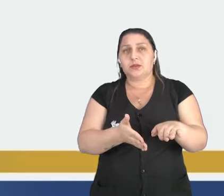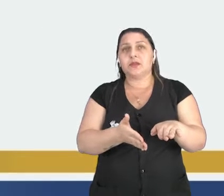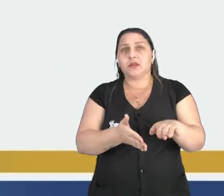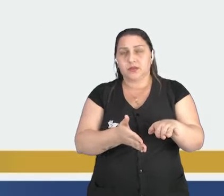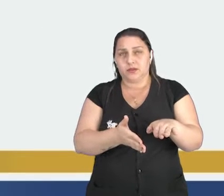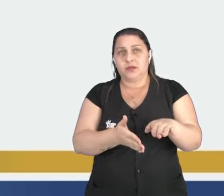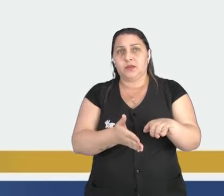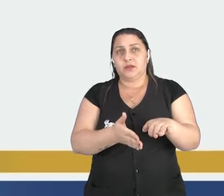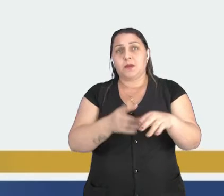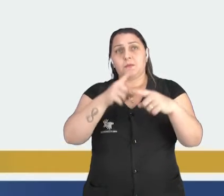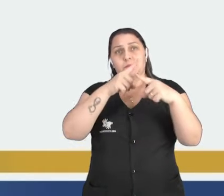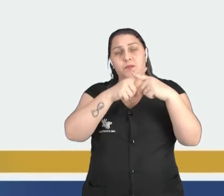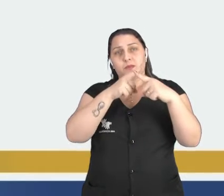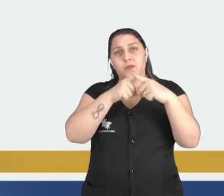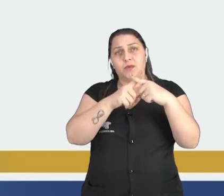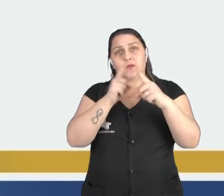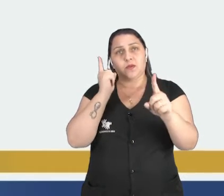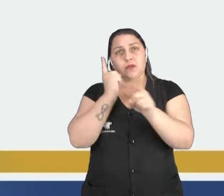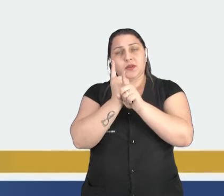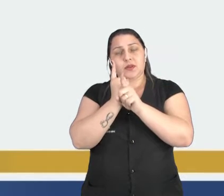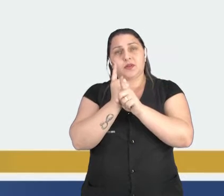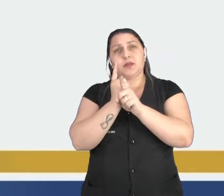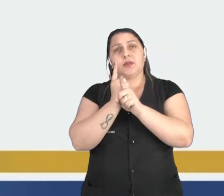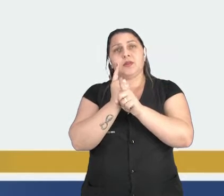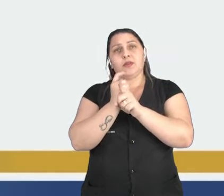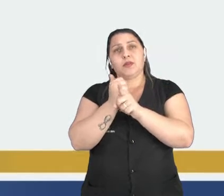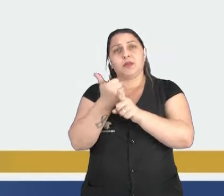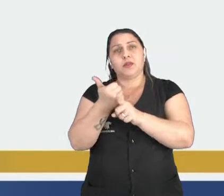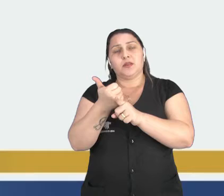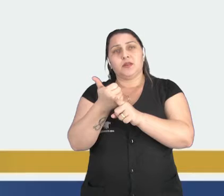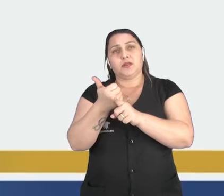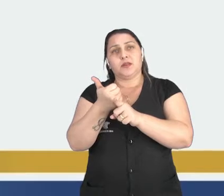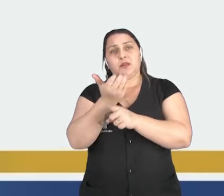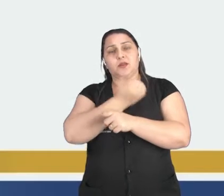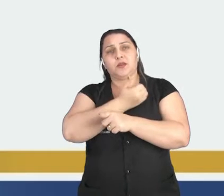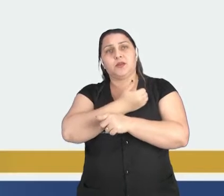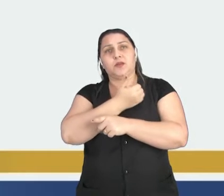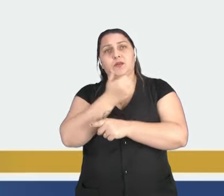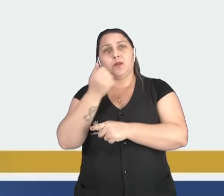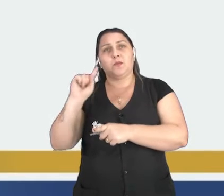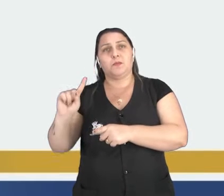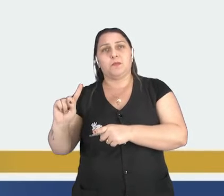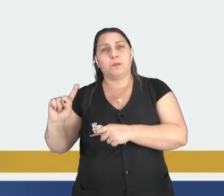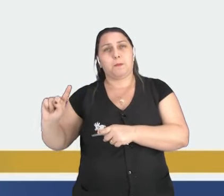e se eu multiplicar, eu vou encontrar exatamente esse número aqui, ó,